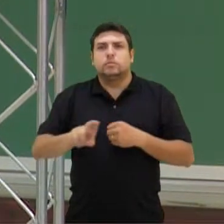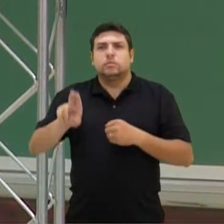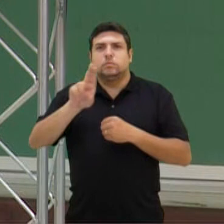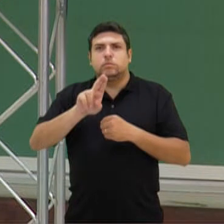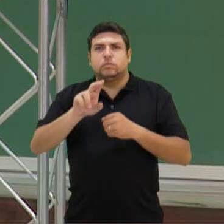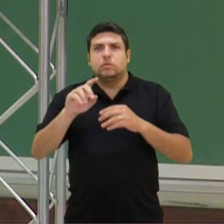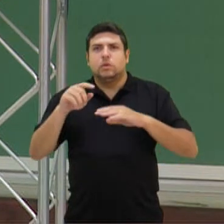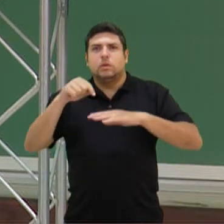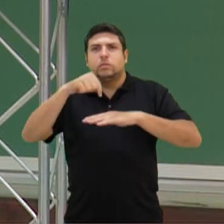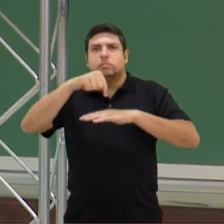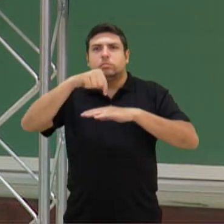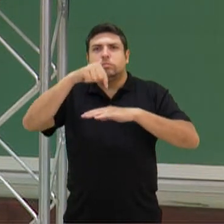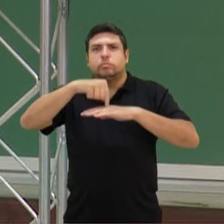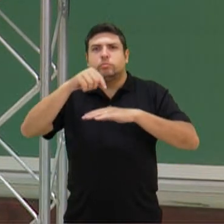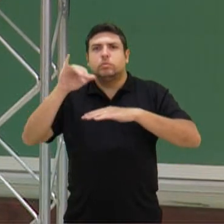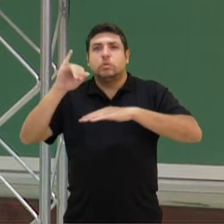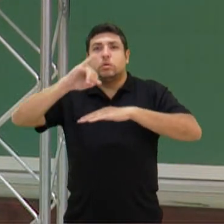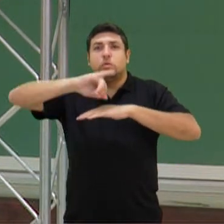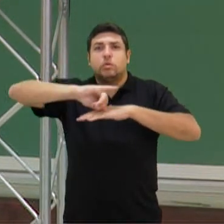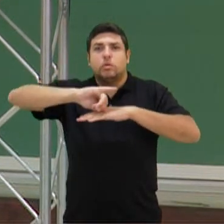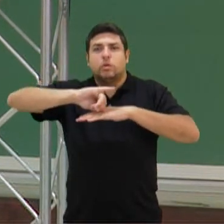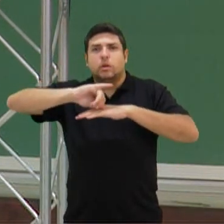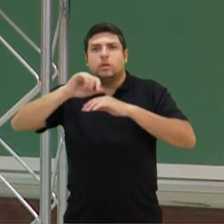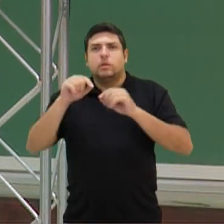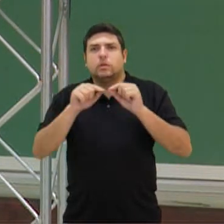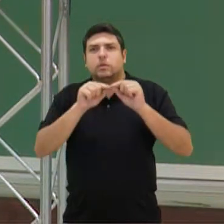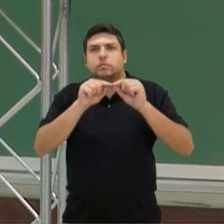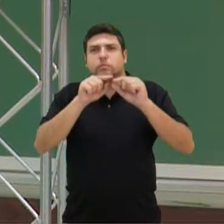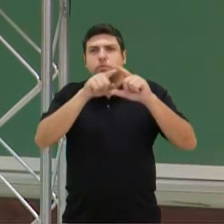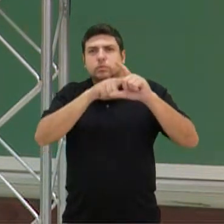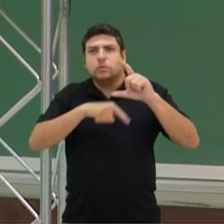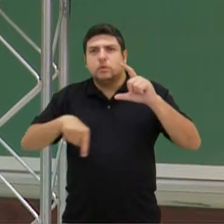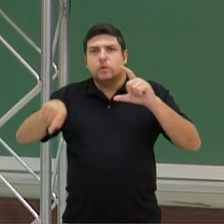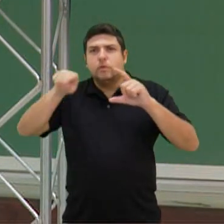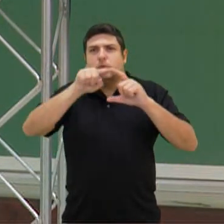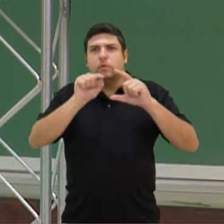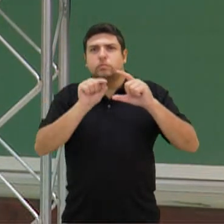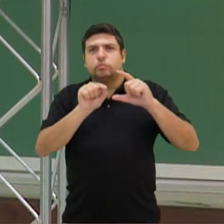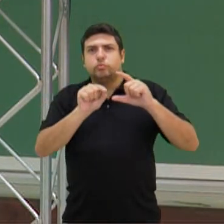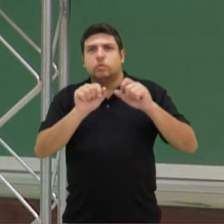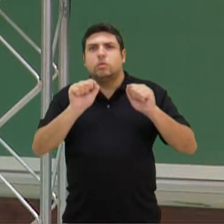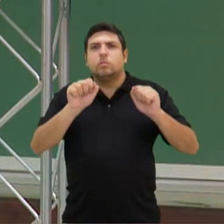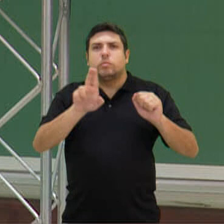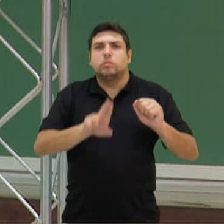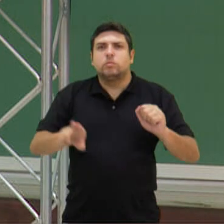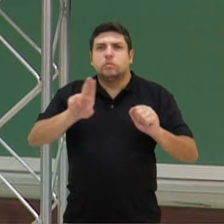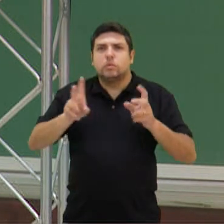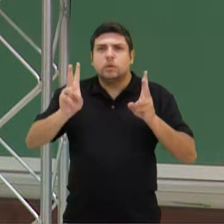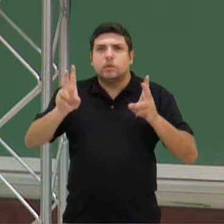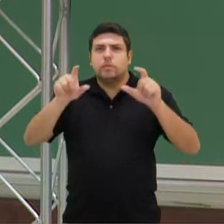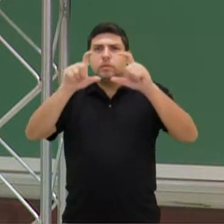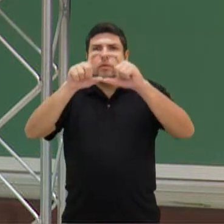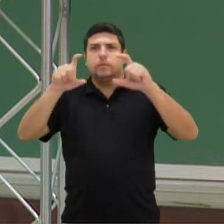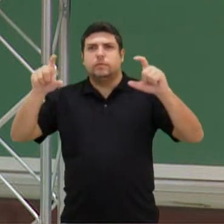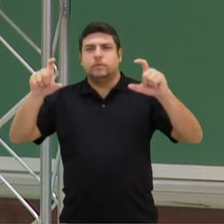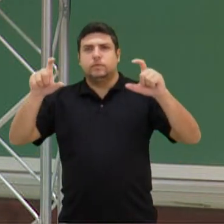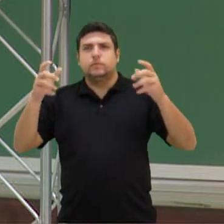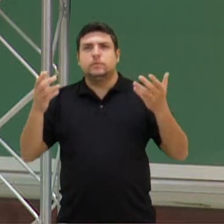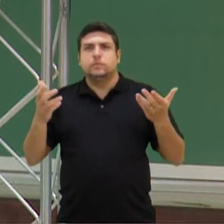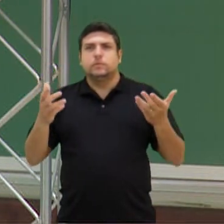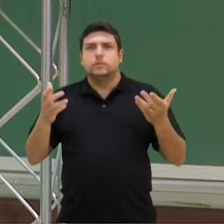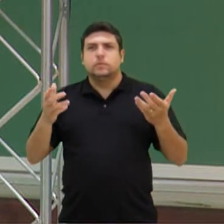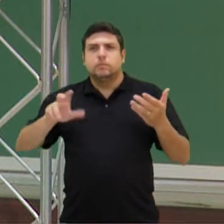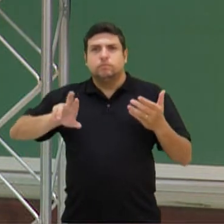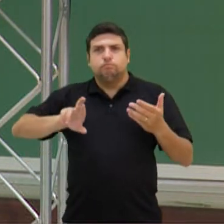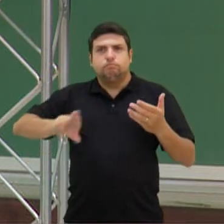ponto central. Se é de um ponto central de circunferência, eu posso usar a mesma fórmula adaptada. Não mais falando da distância